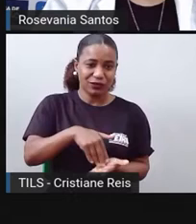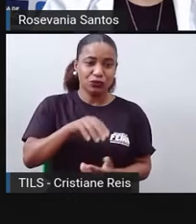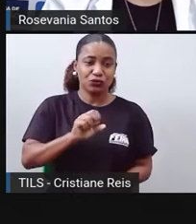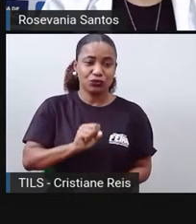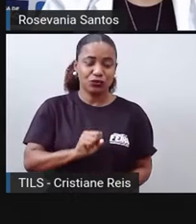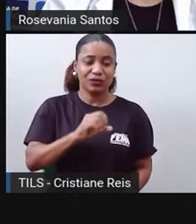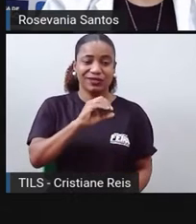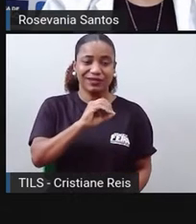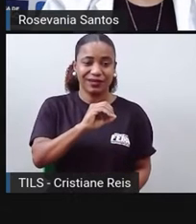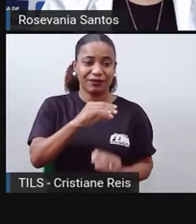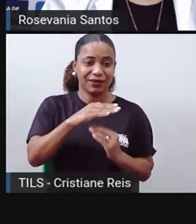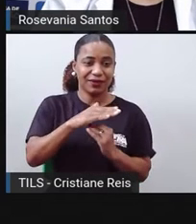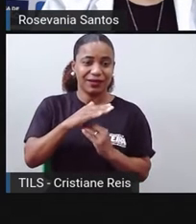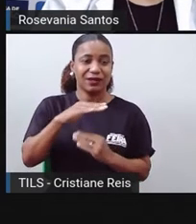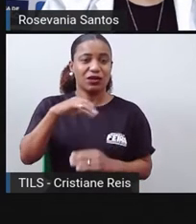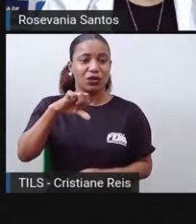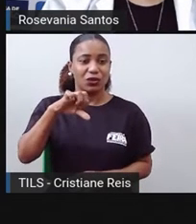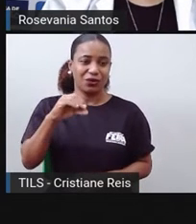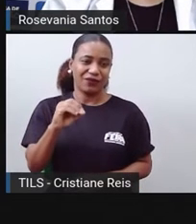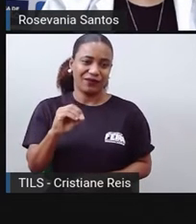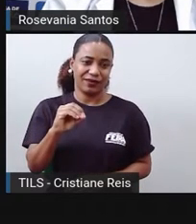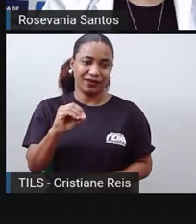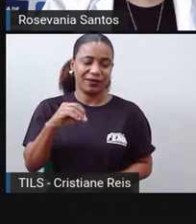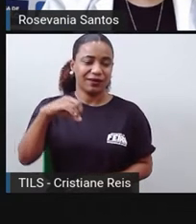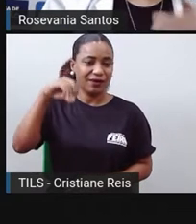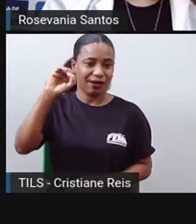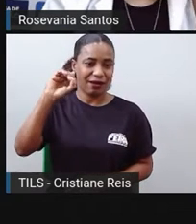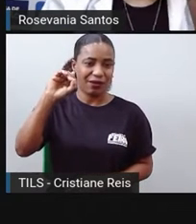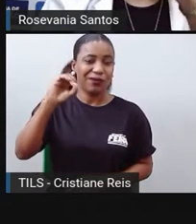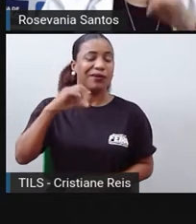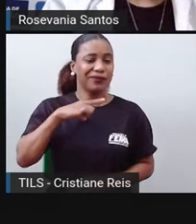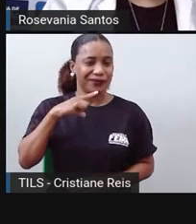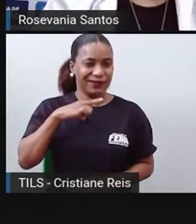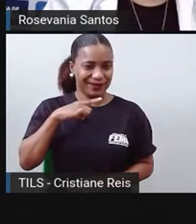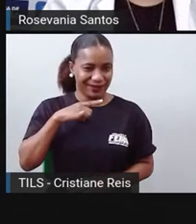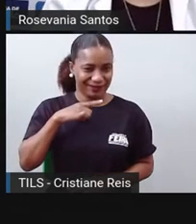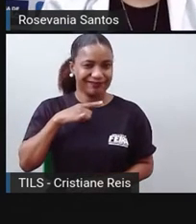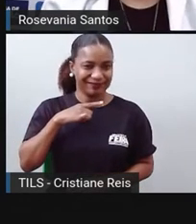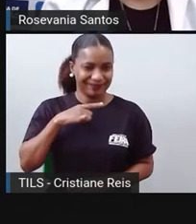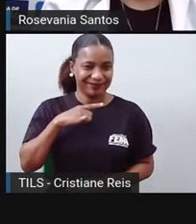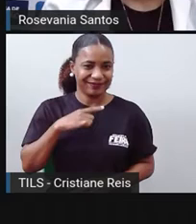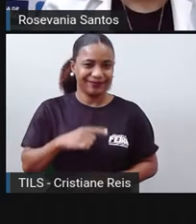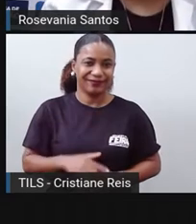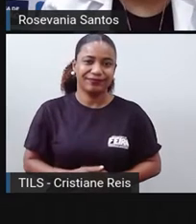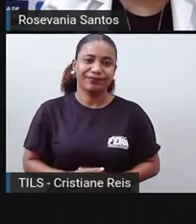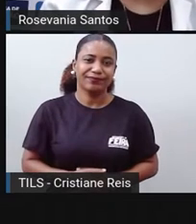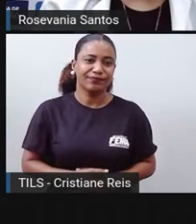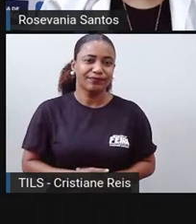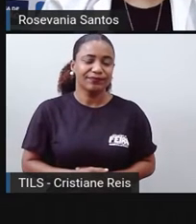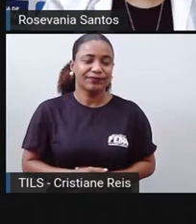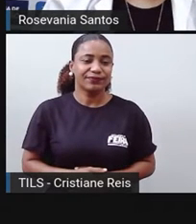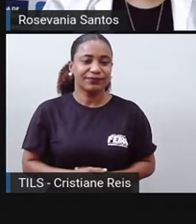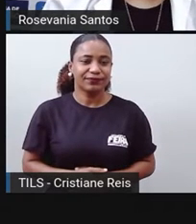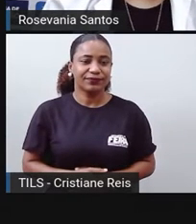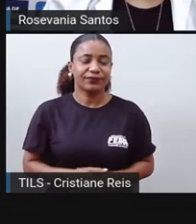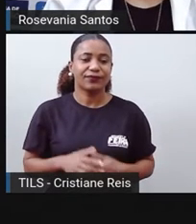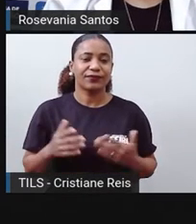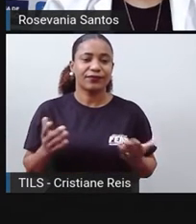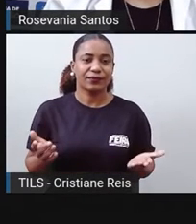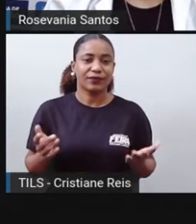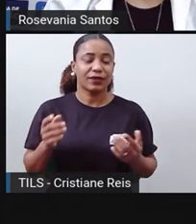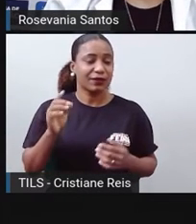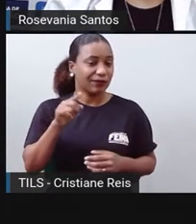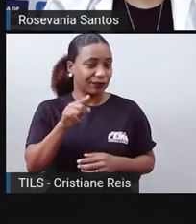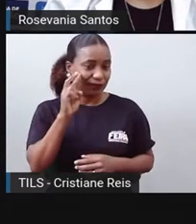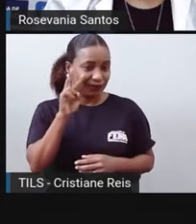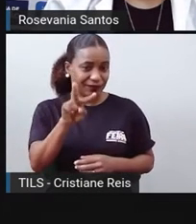dos 66 graus aos 90 graus, que é aquele pontinho do eixo que a gente desenha quando faz o globo, né? Então, só para vocês